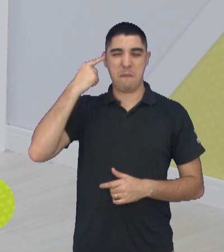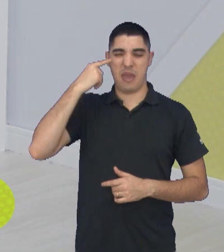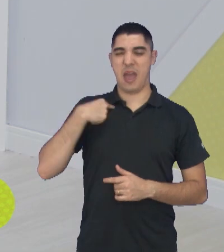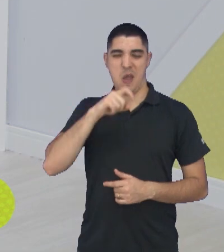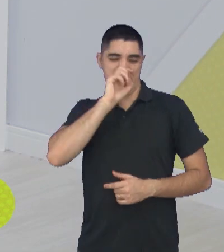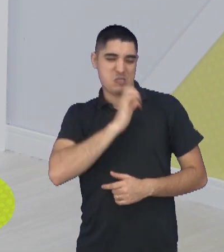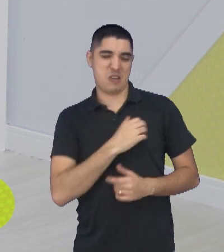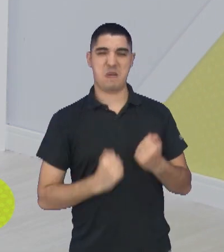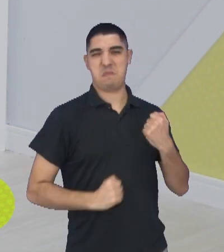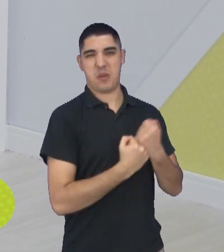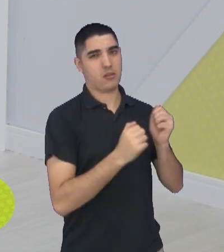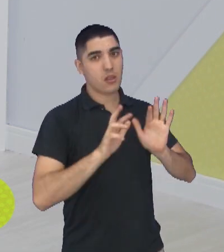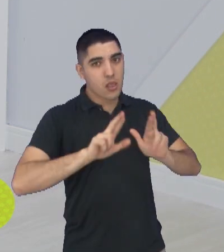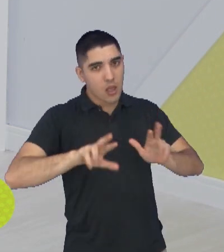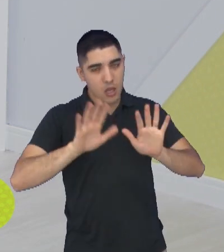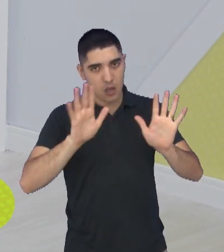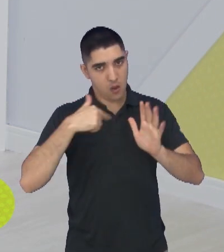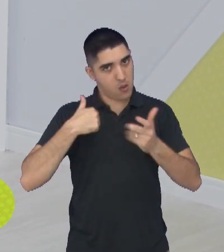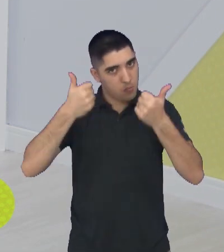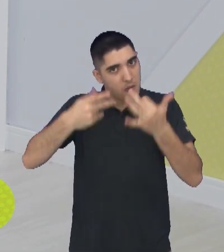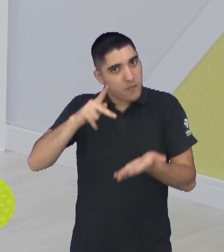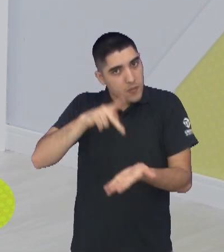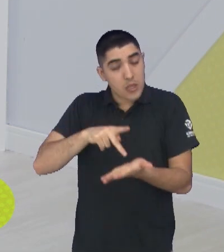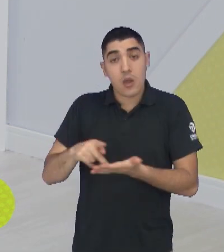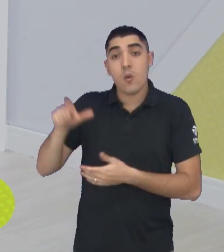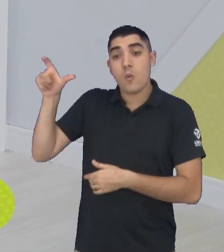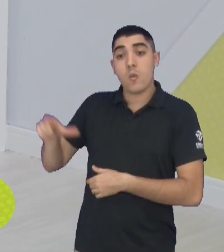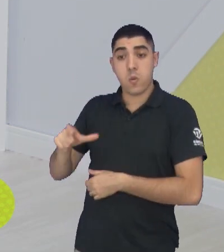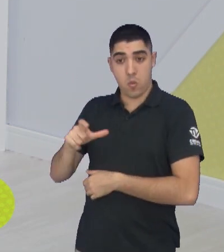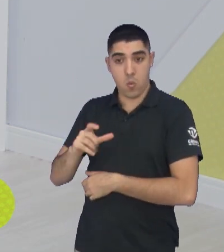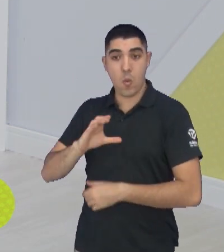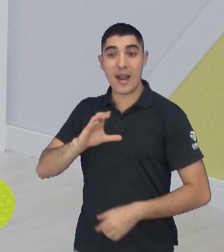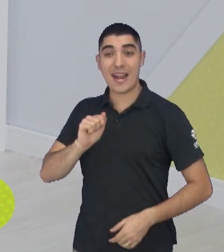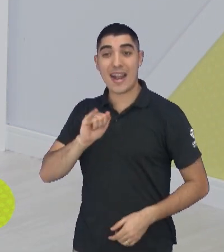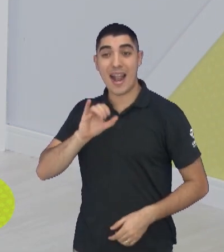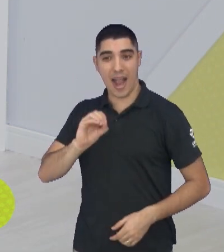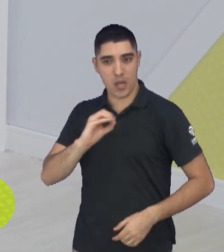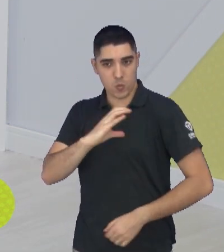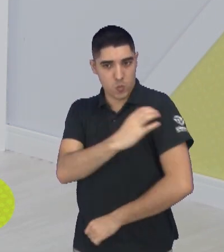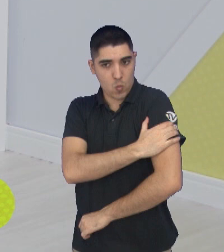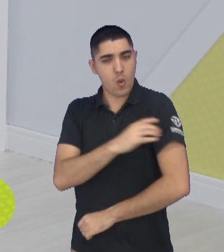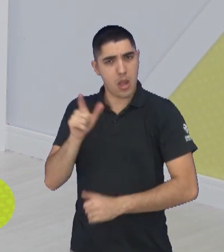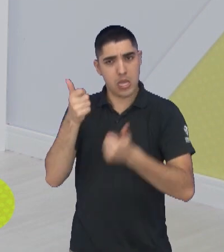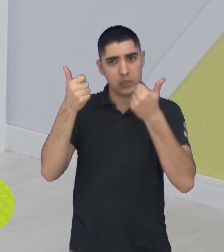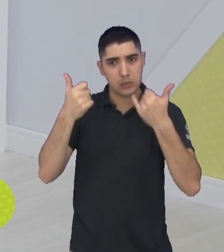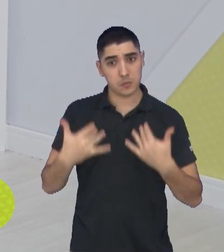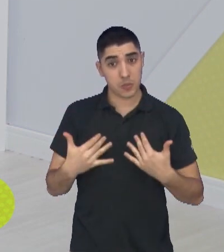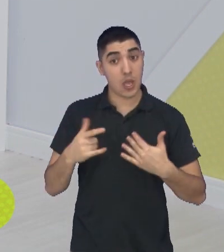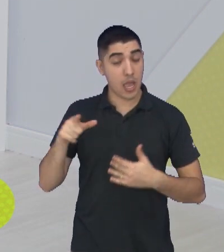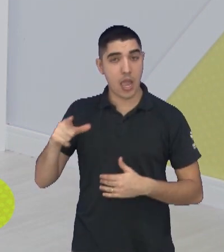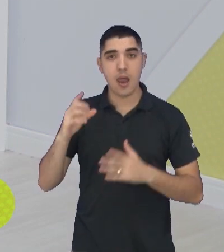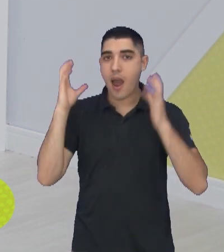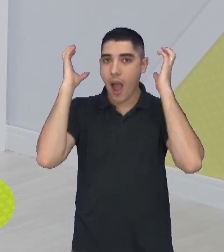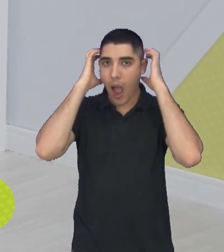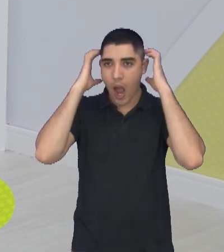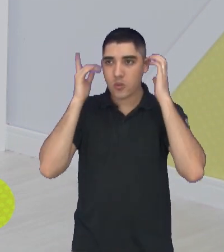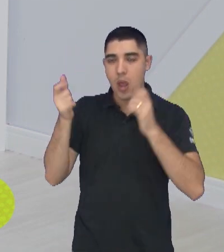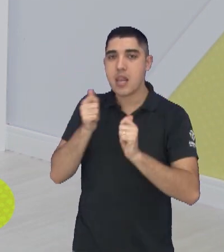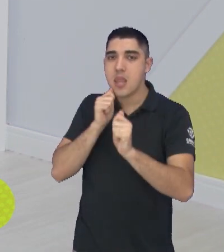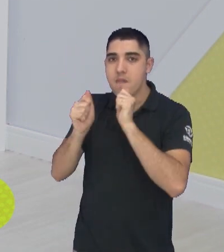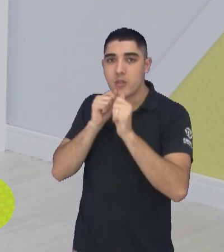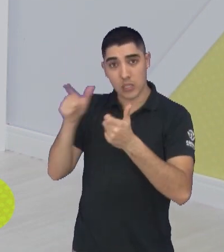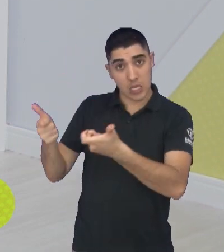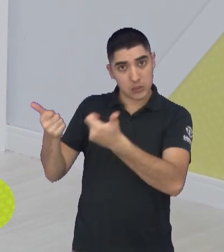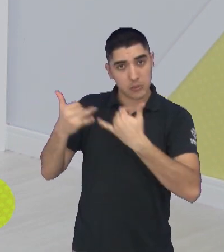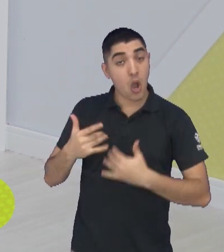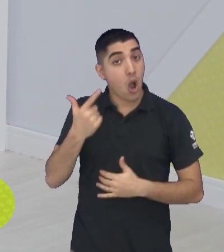não sei se ainda vai dar para a gente ouvir o Caio César falando aqui para a TV, pela rádio, o Caio César, na rádio pelo menos, em nenhum momento ele